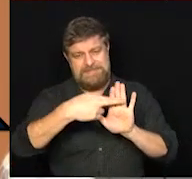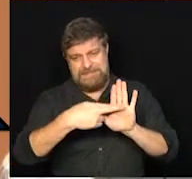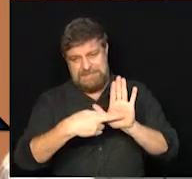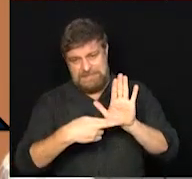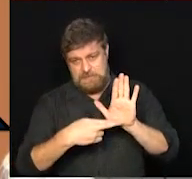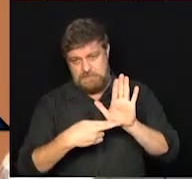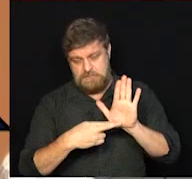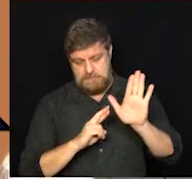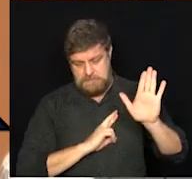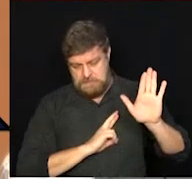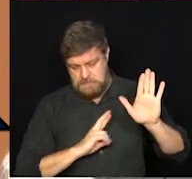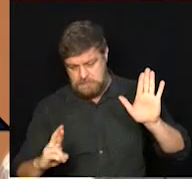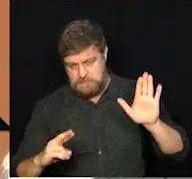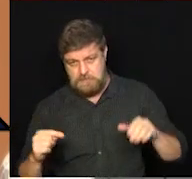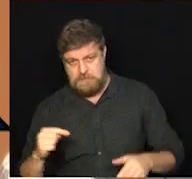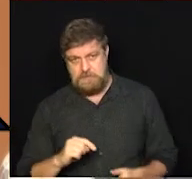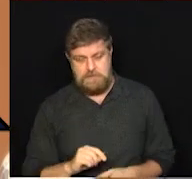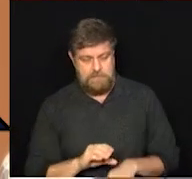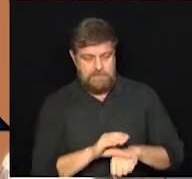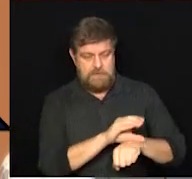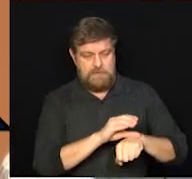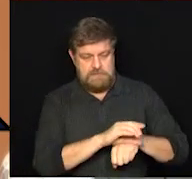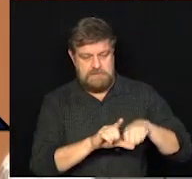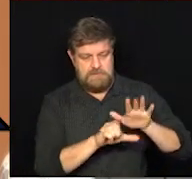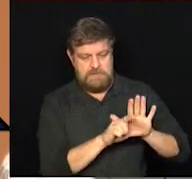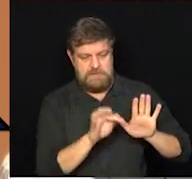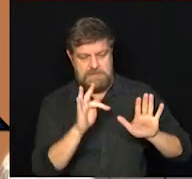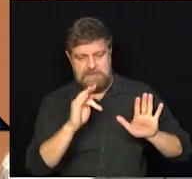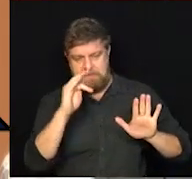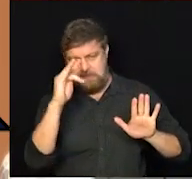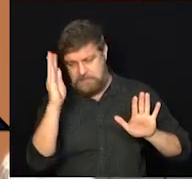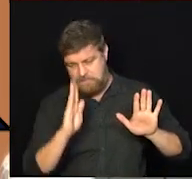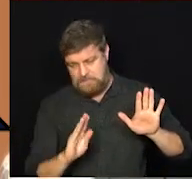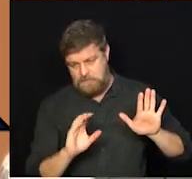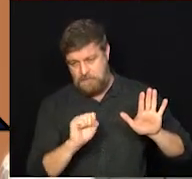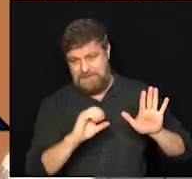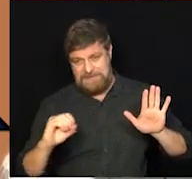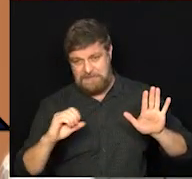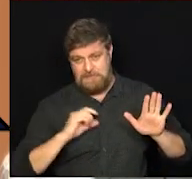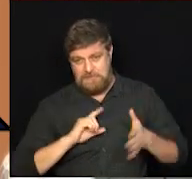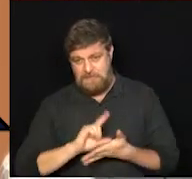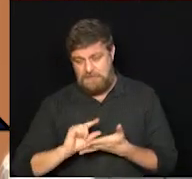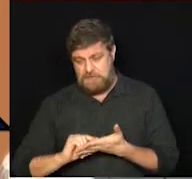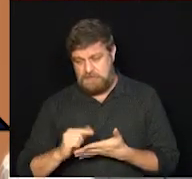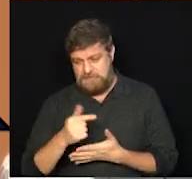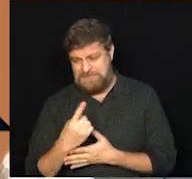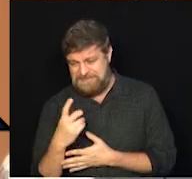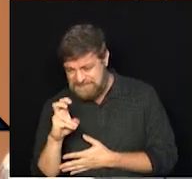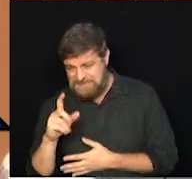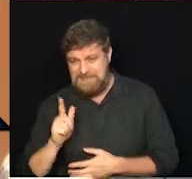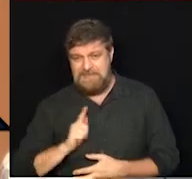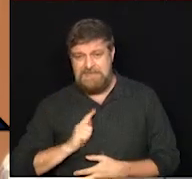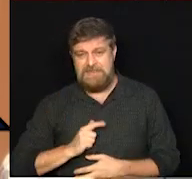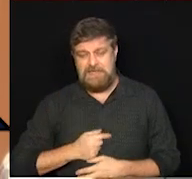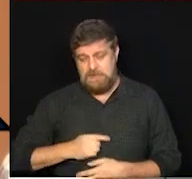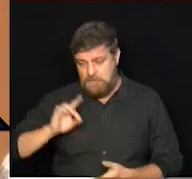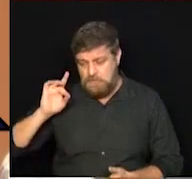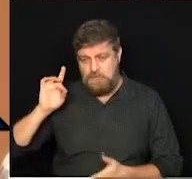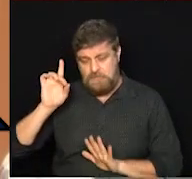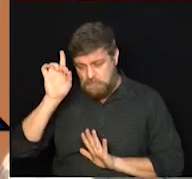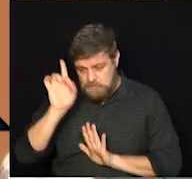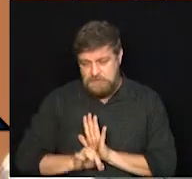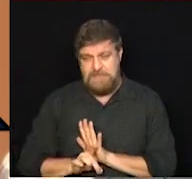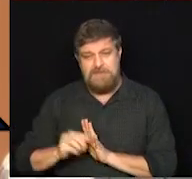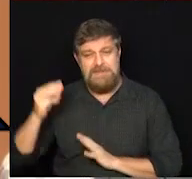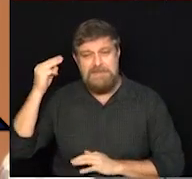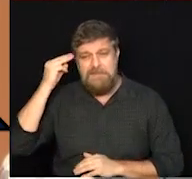também na Constituição de 88 no artigo 215 temos a garantido o direito à memória e